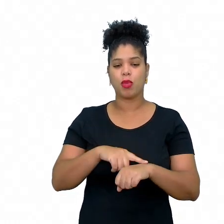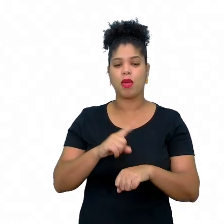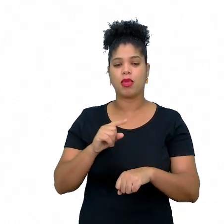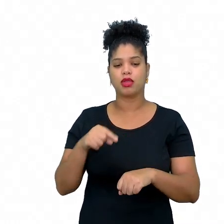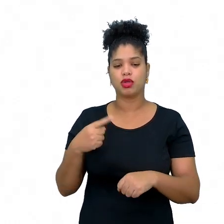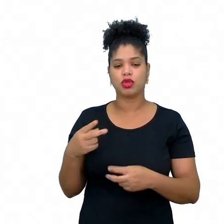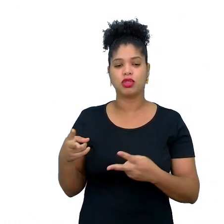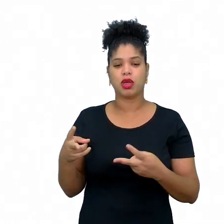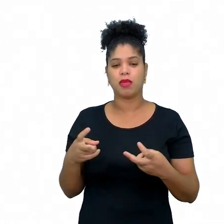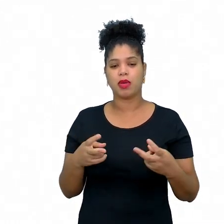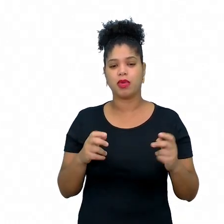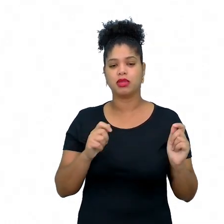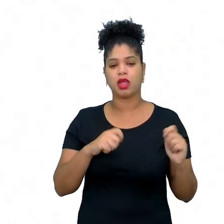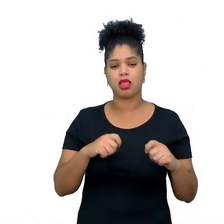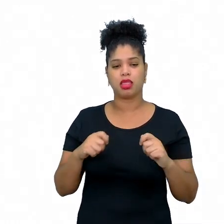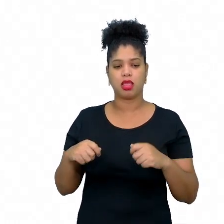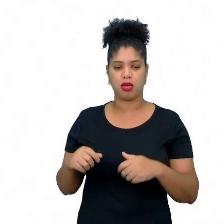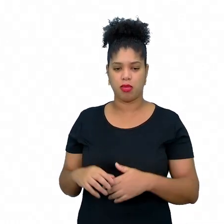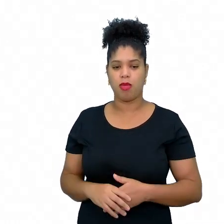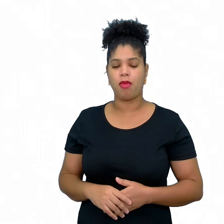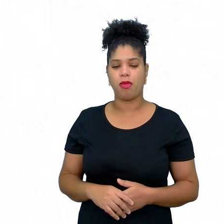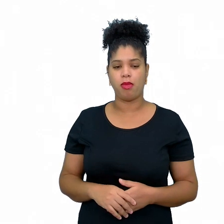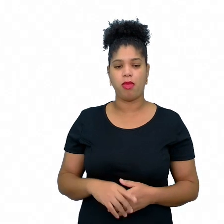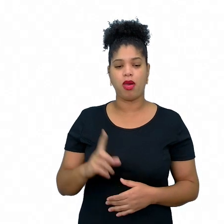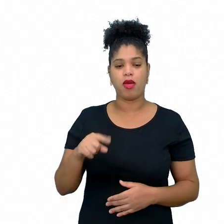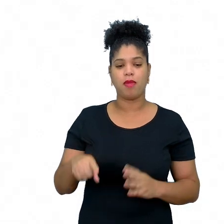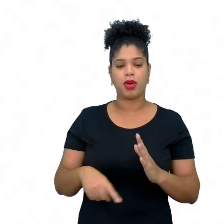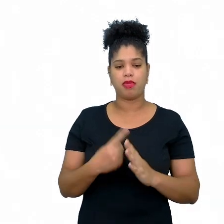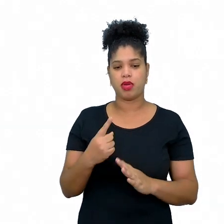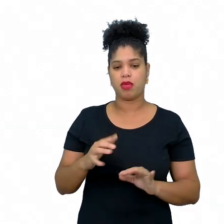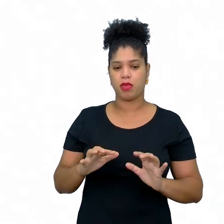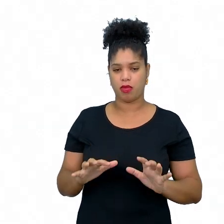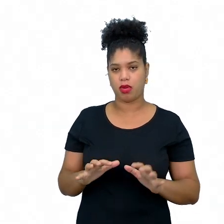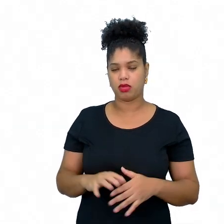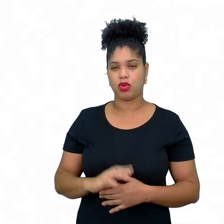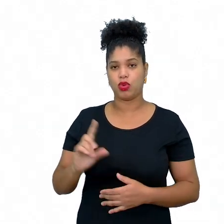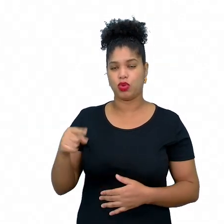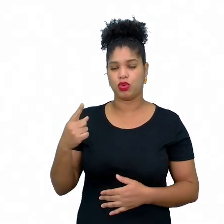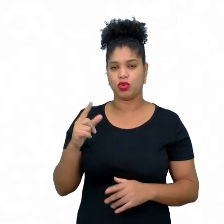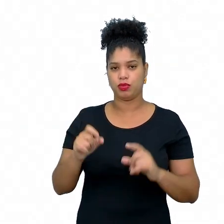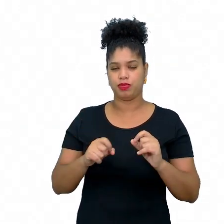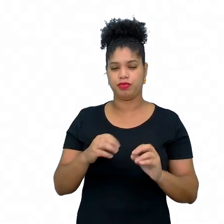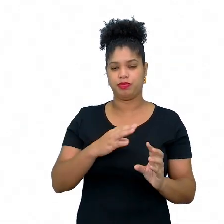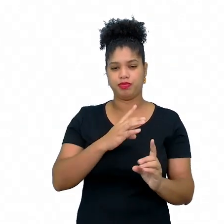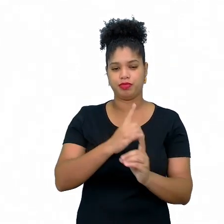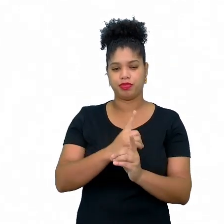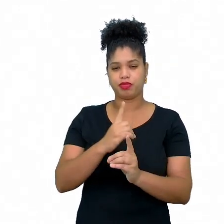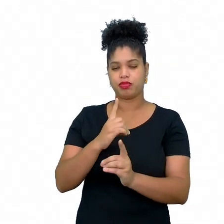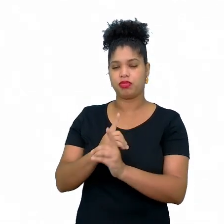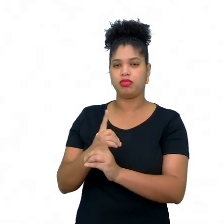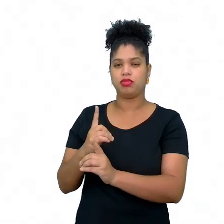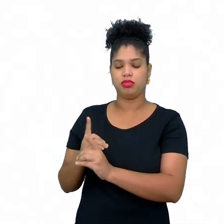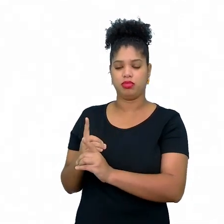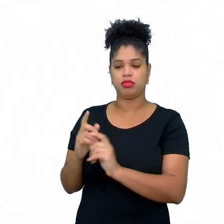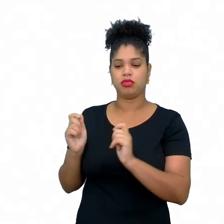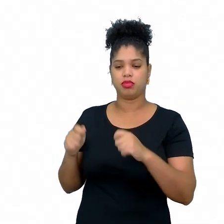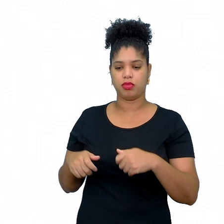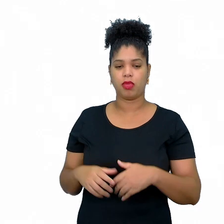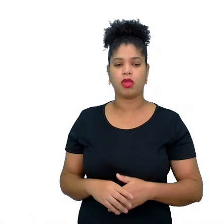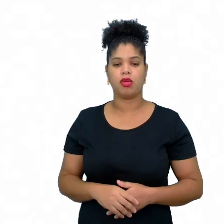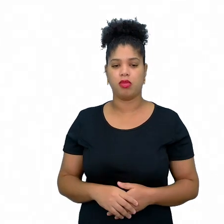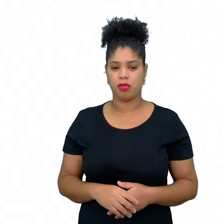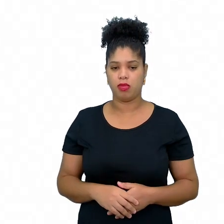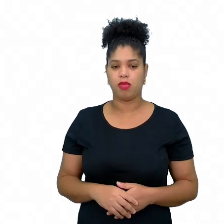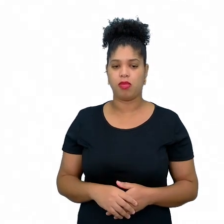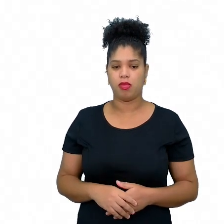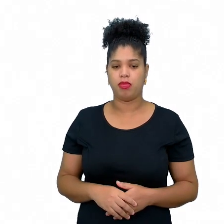reconhecimento, né? Esse é o primeiro momento. Qual que é o próximo? Identificar, né? O